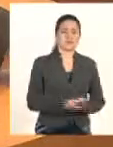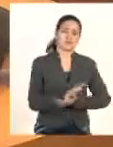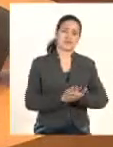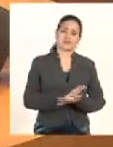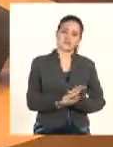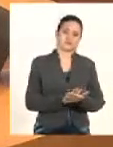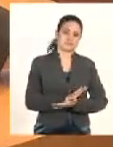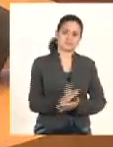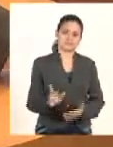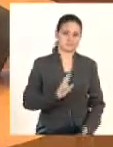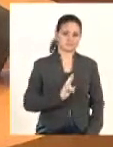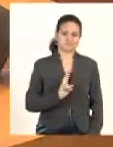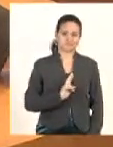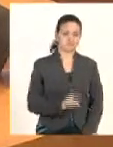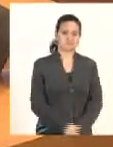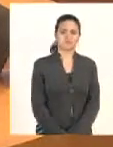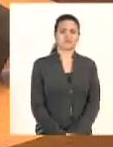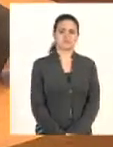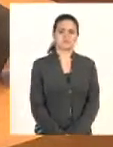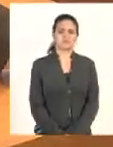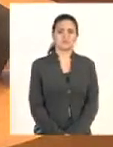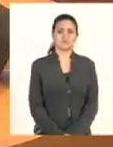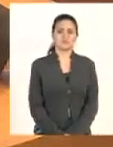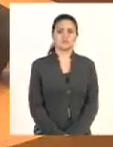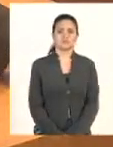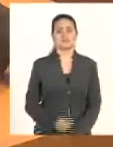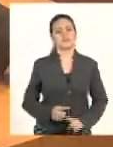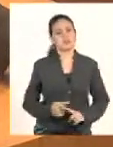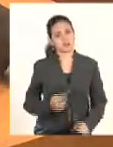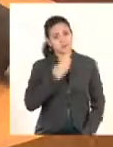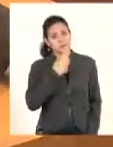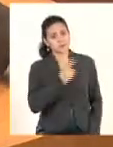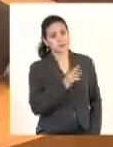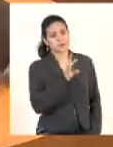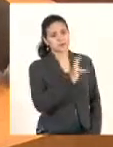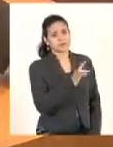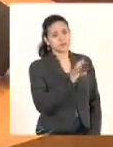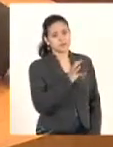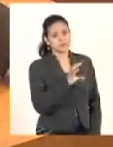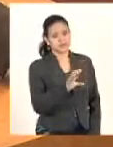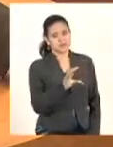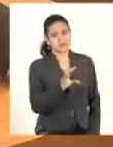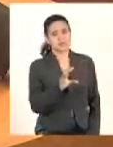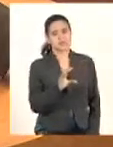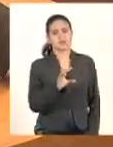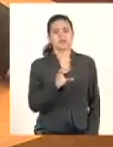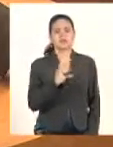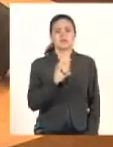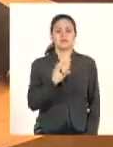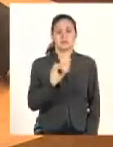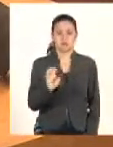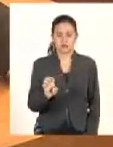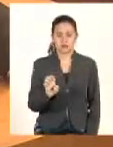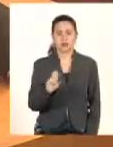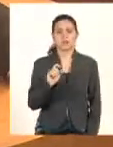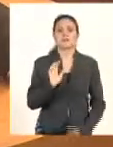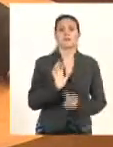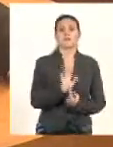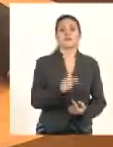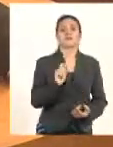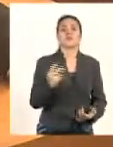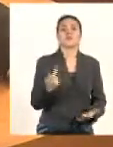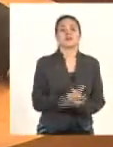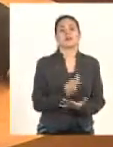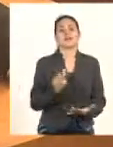direta nem indireta. Mas veio a resposta do Tribunal de Contas mostrando que estava errada a composição